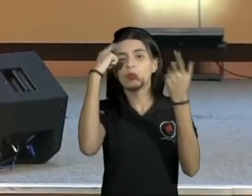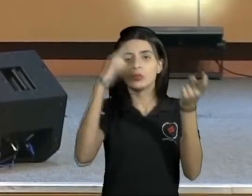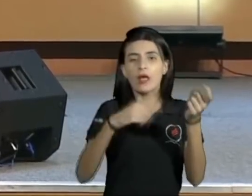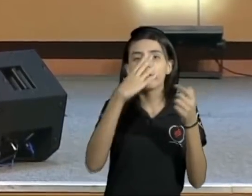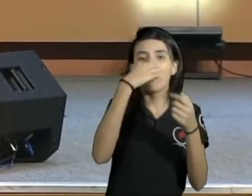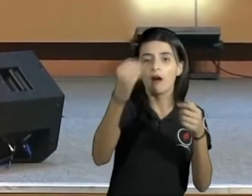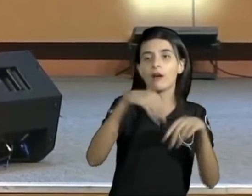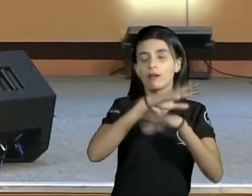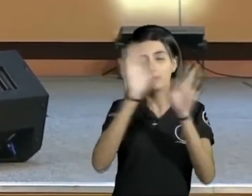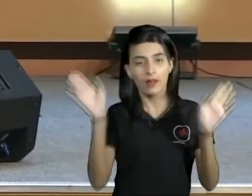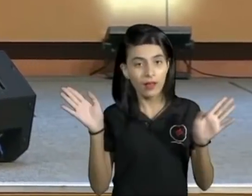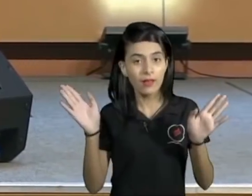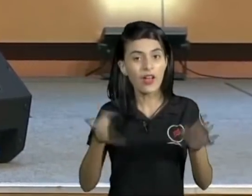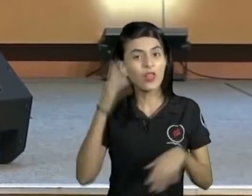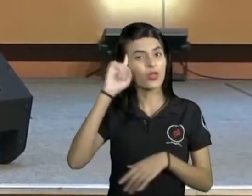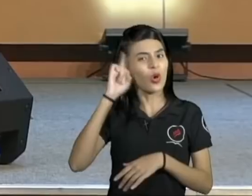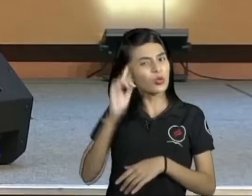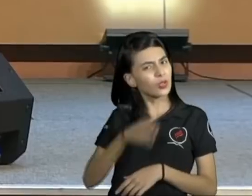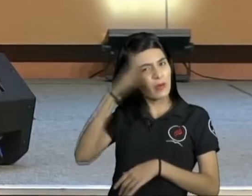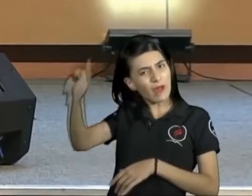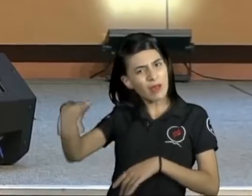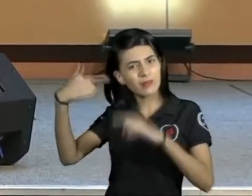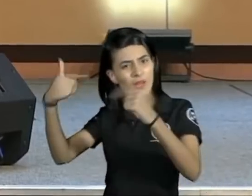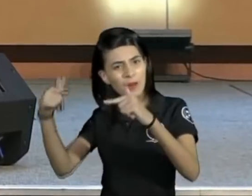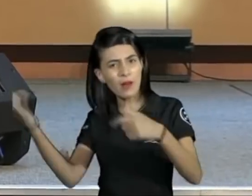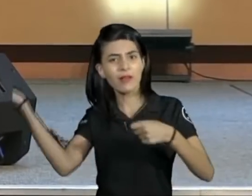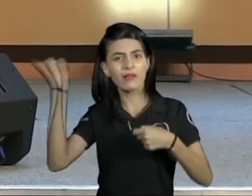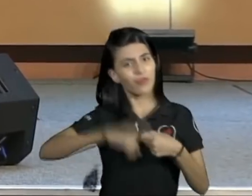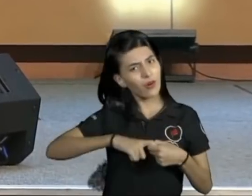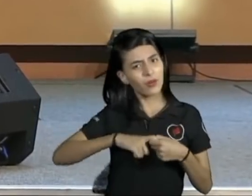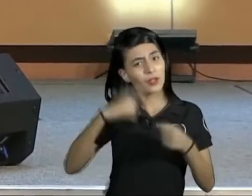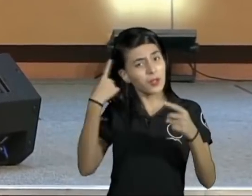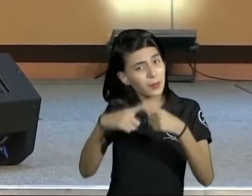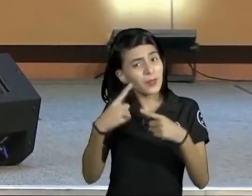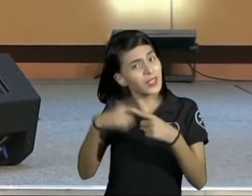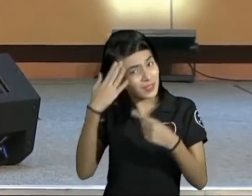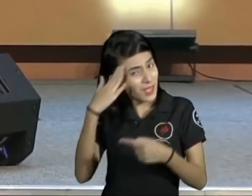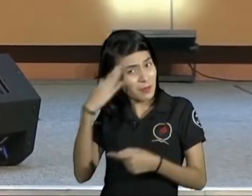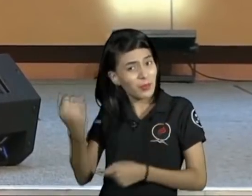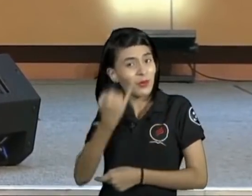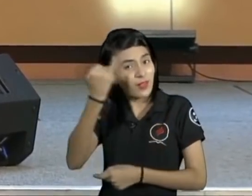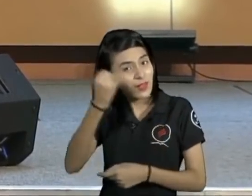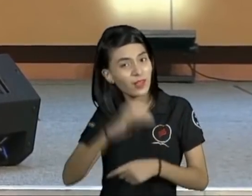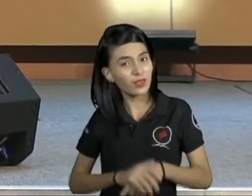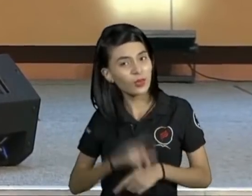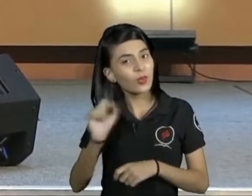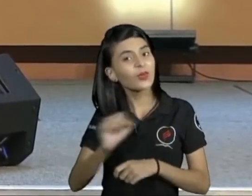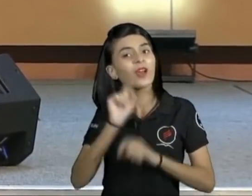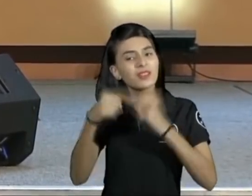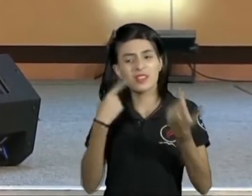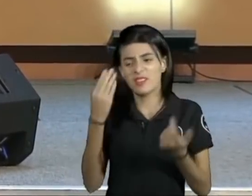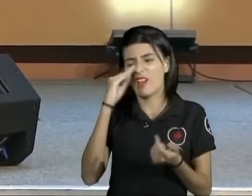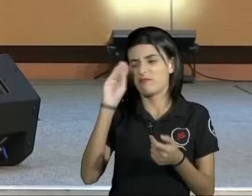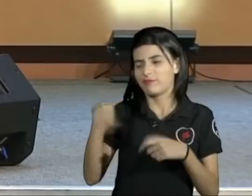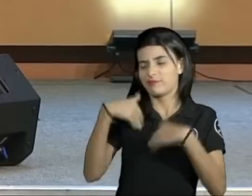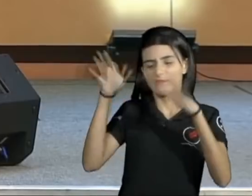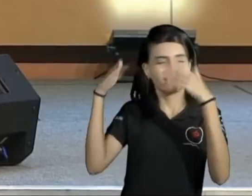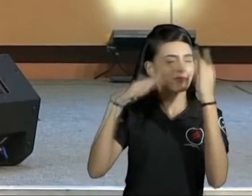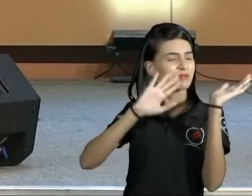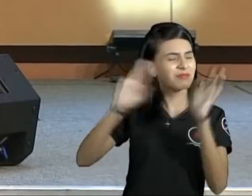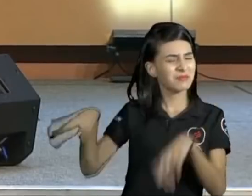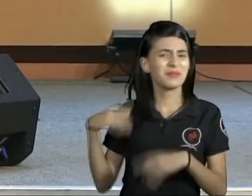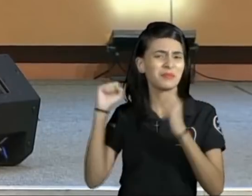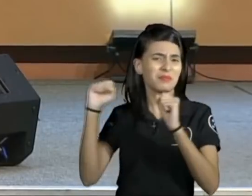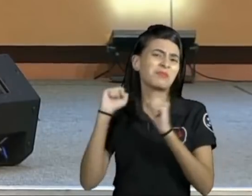o quê E vai todo dia para o trabalho em volta porque porque você sabe que é importante então aquilo que a gente não dá importância meu irmão